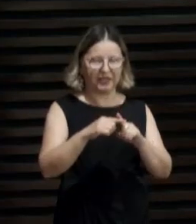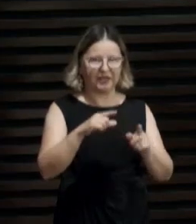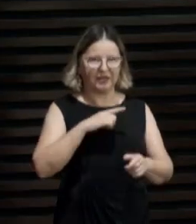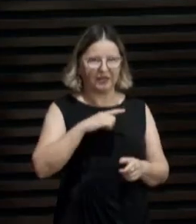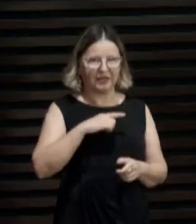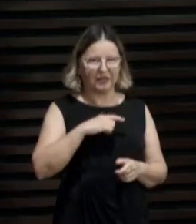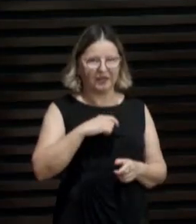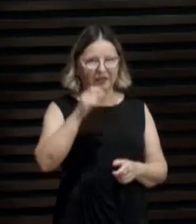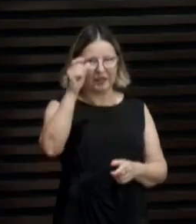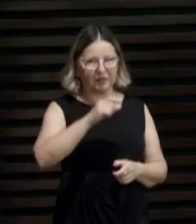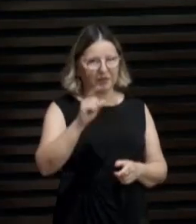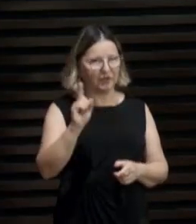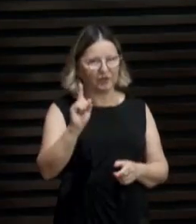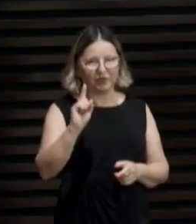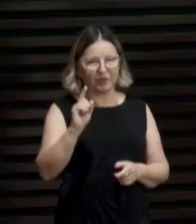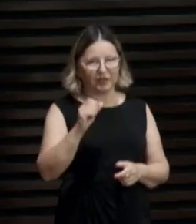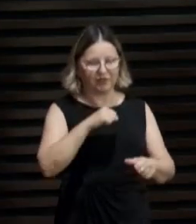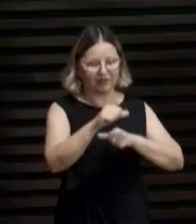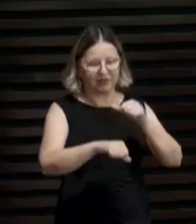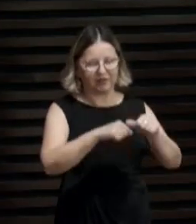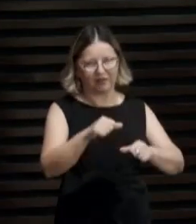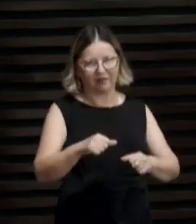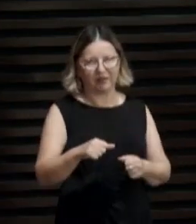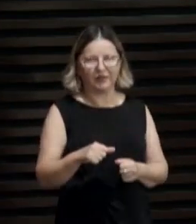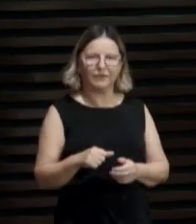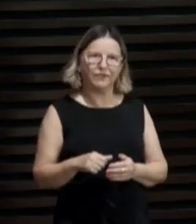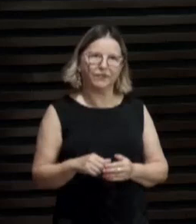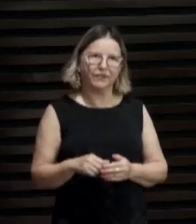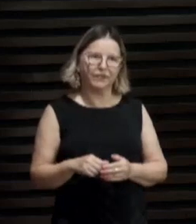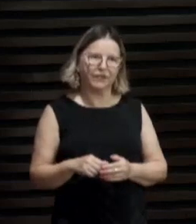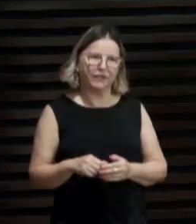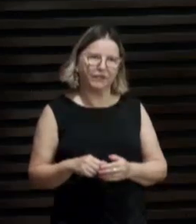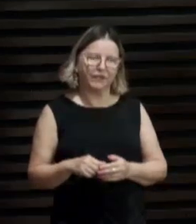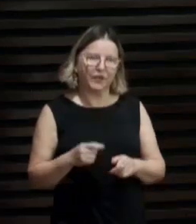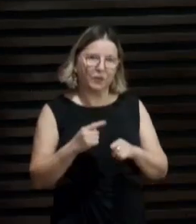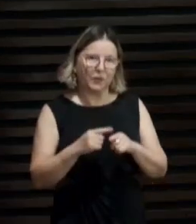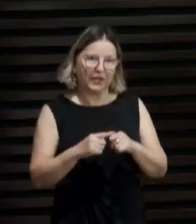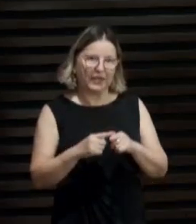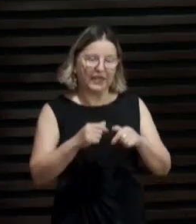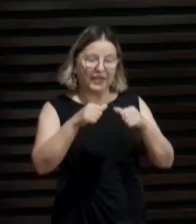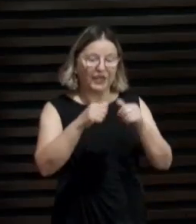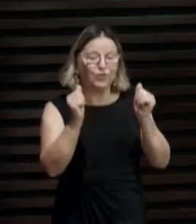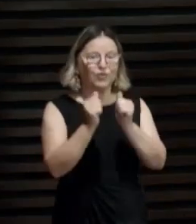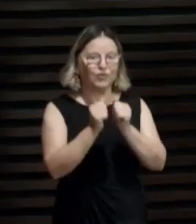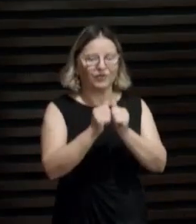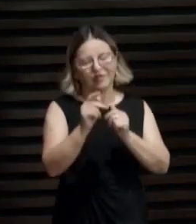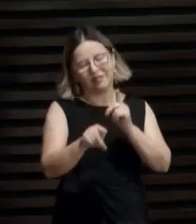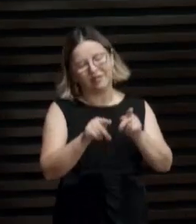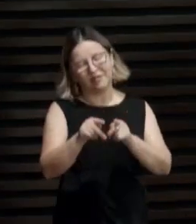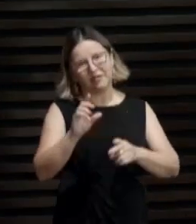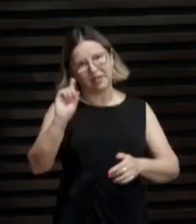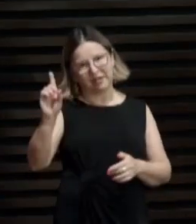igreja há engano, porque está enfrunhado, está metido no meio do povo de Deus. E por conta